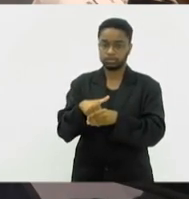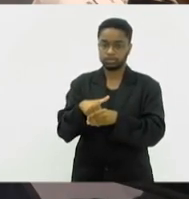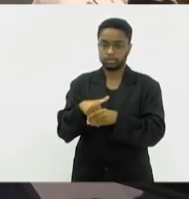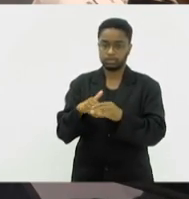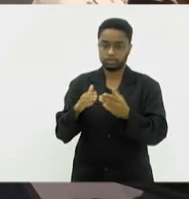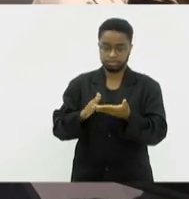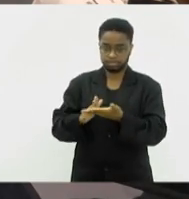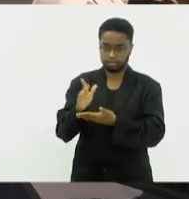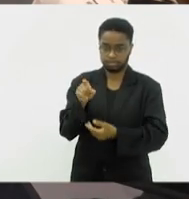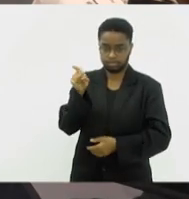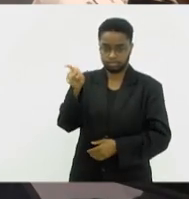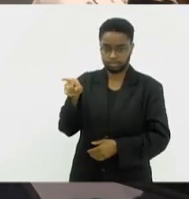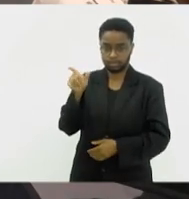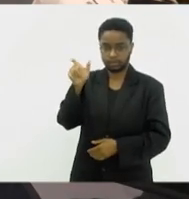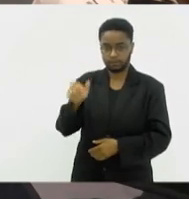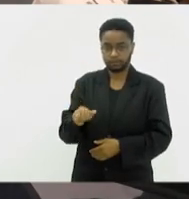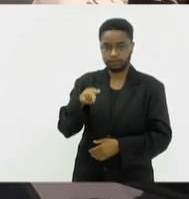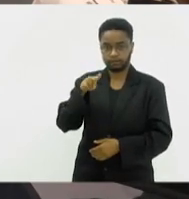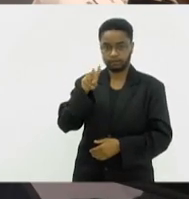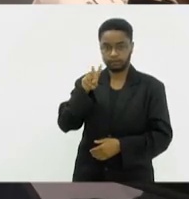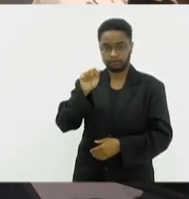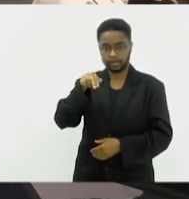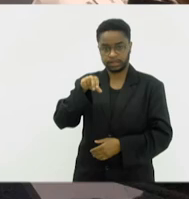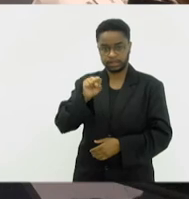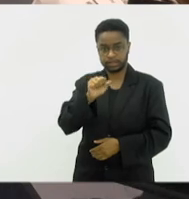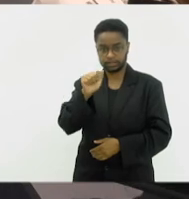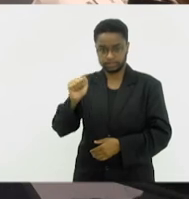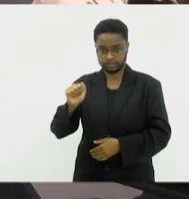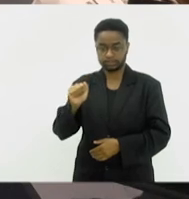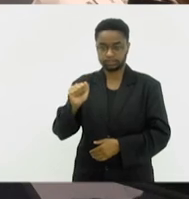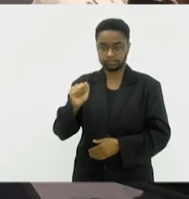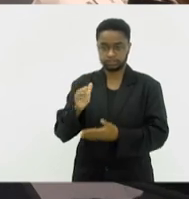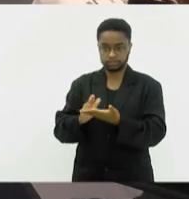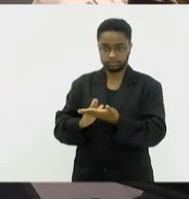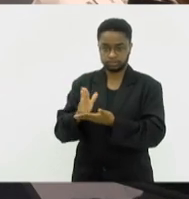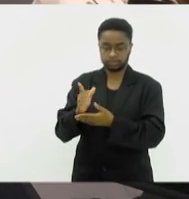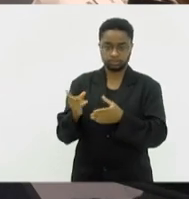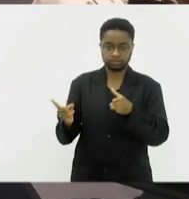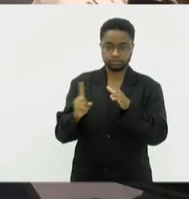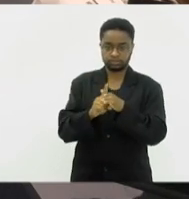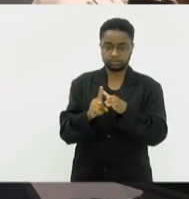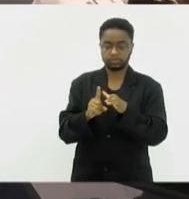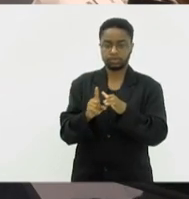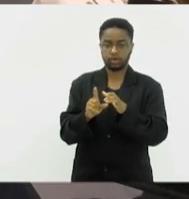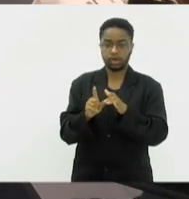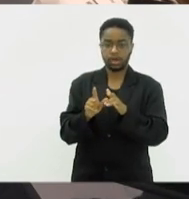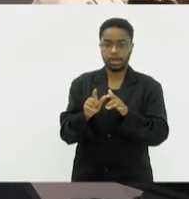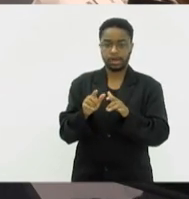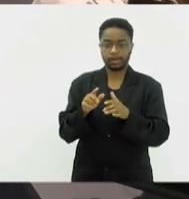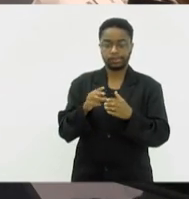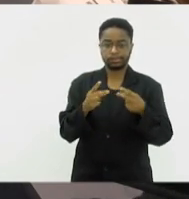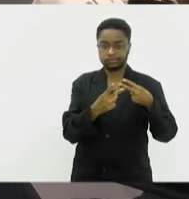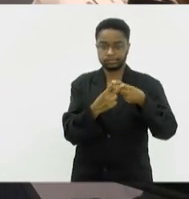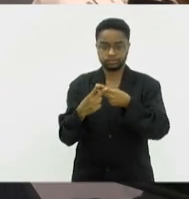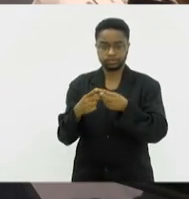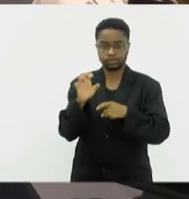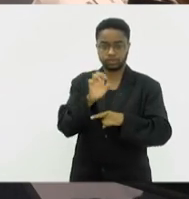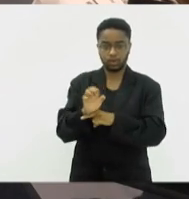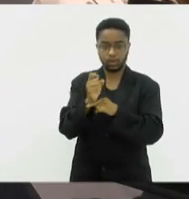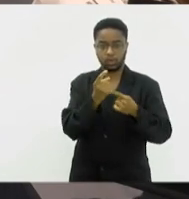aprovação. Então, seguindo a aprovação para compor o mecanismo estadual de combate à tortura, do nome da